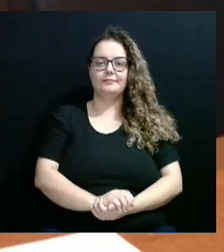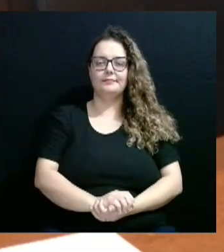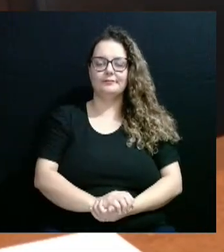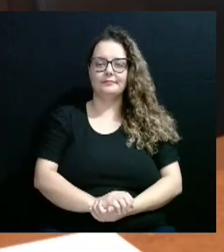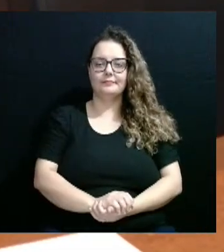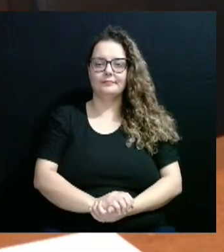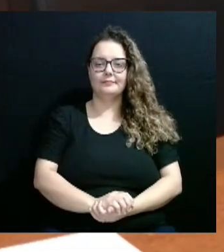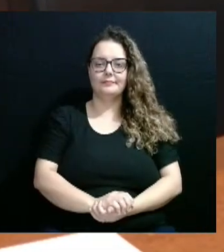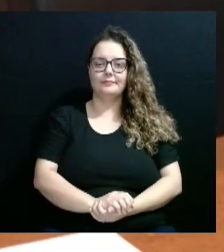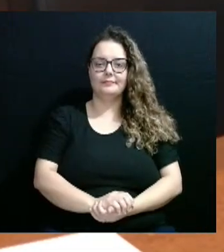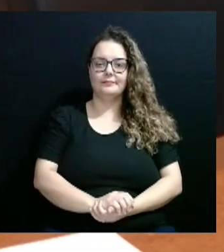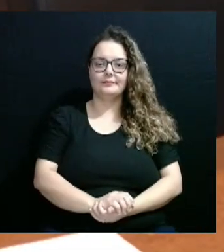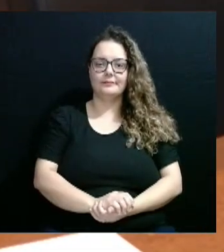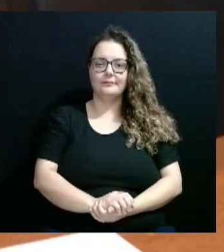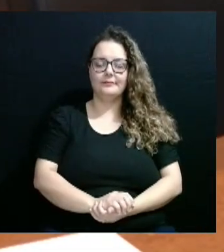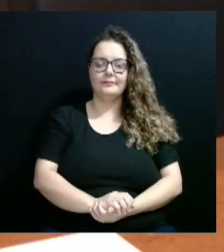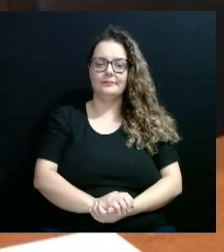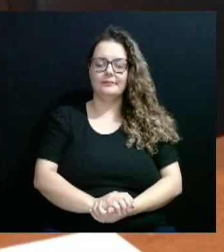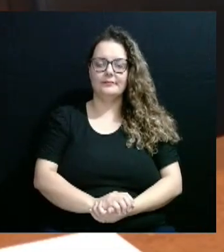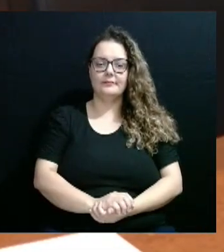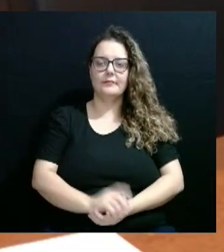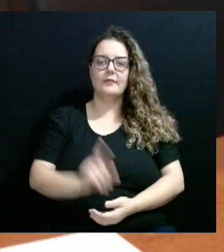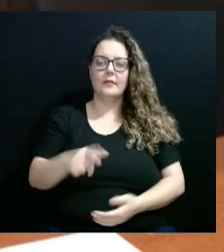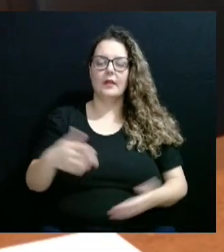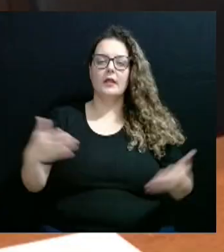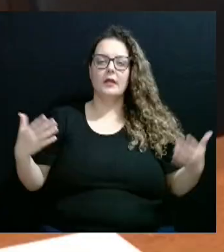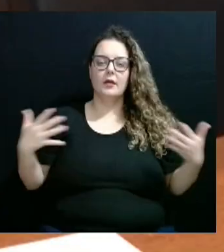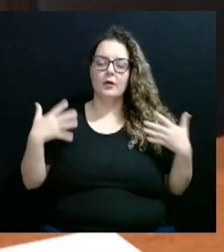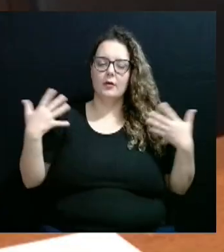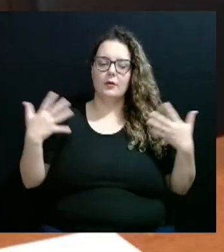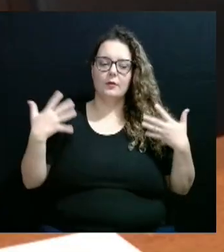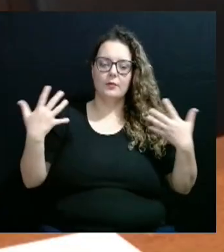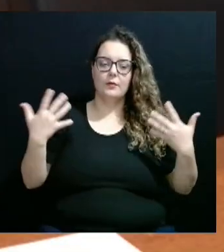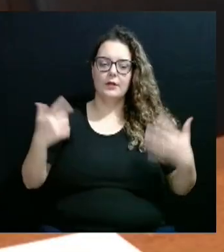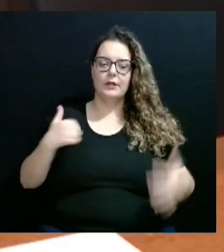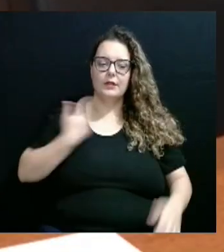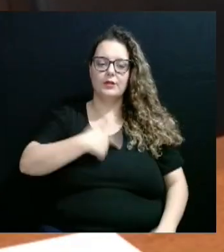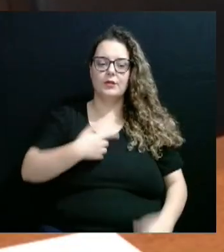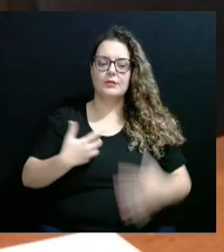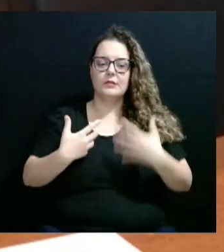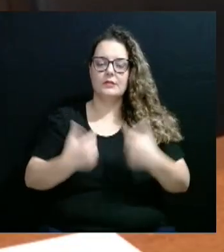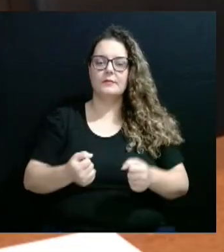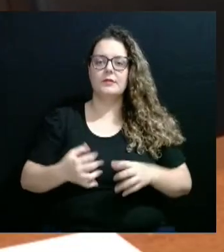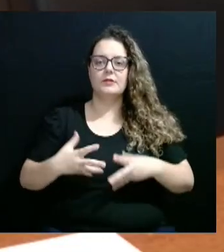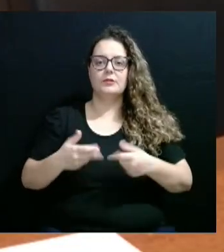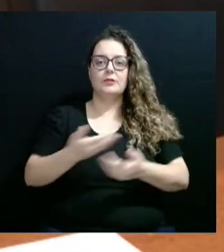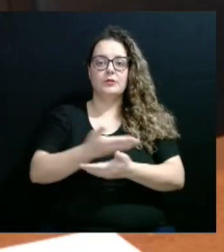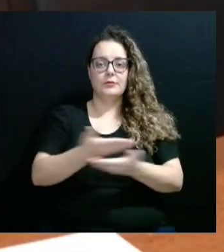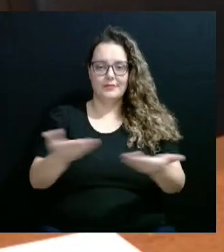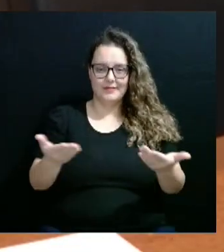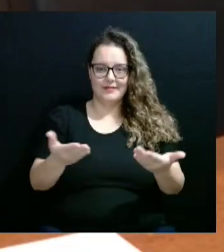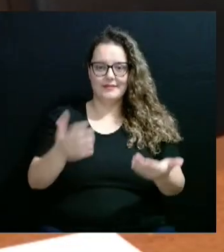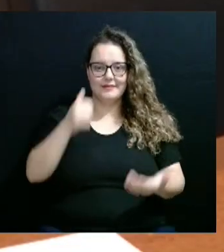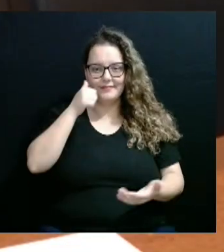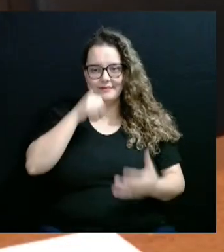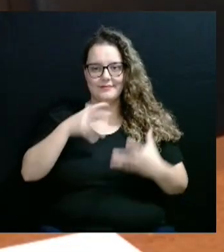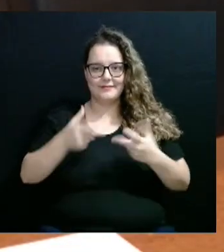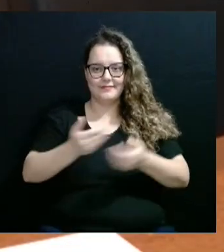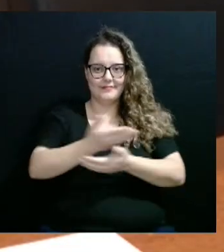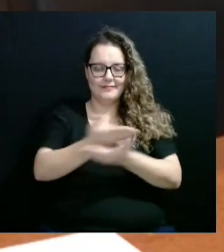É com muita alegria que a gente recebe todas vocês aqui,